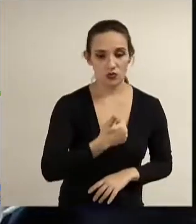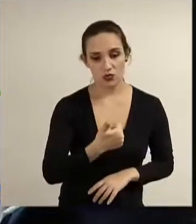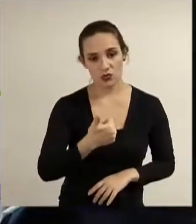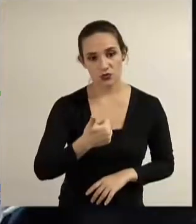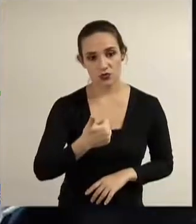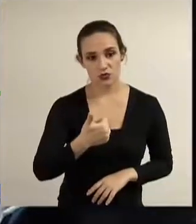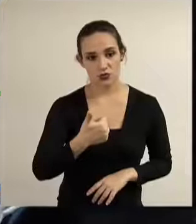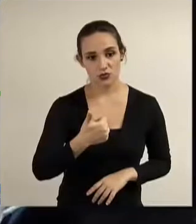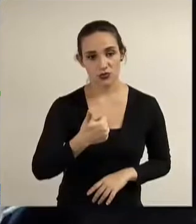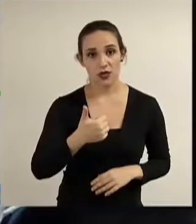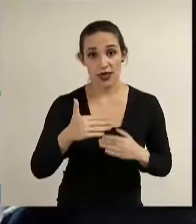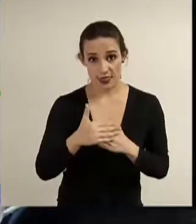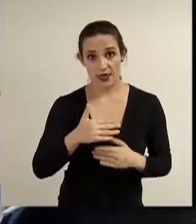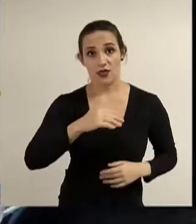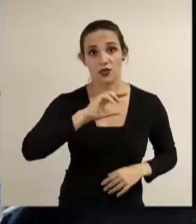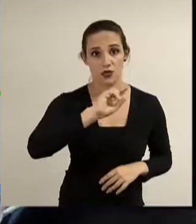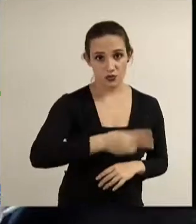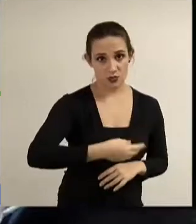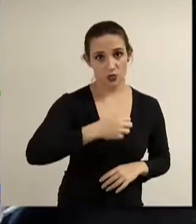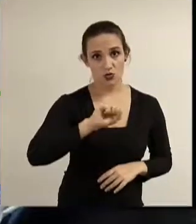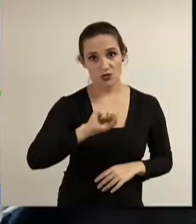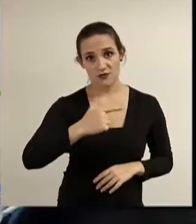2.818 a 2.821,